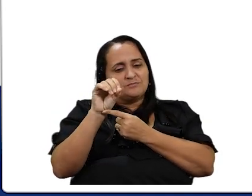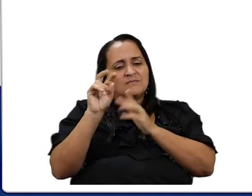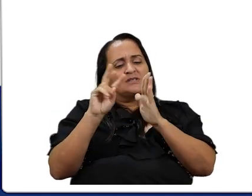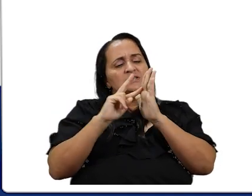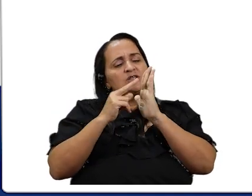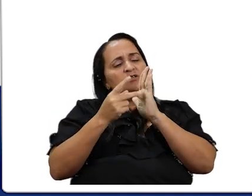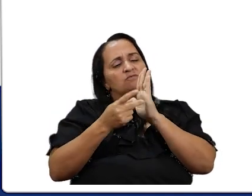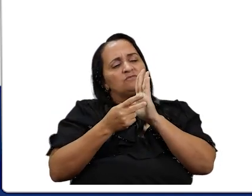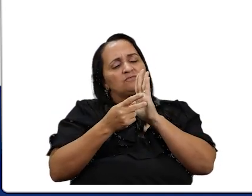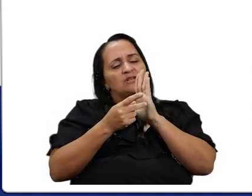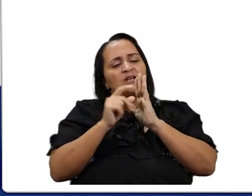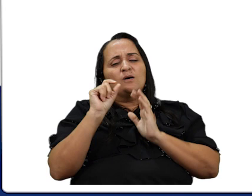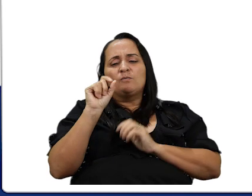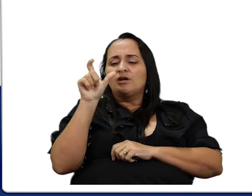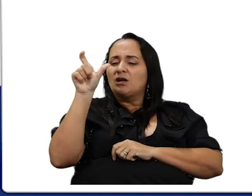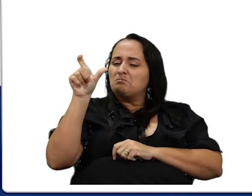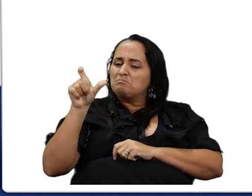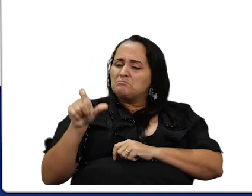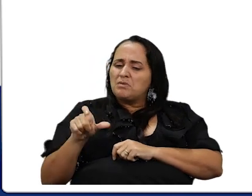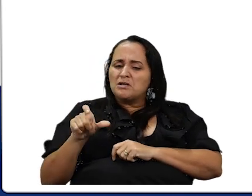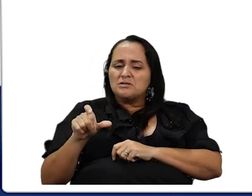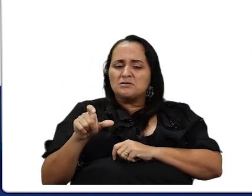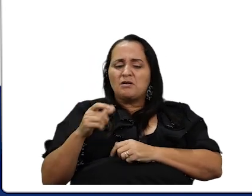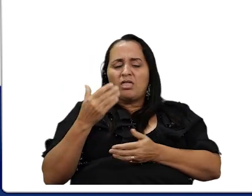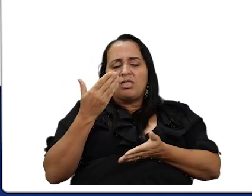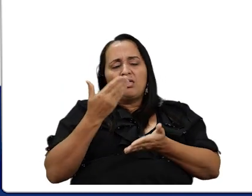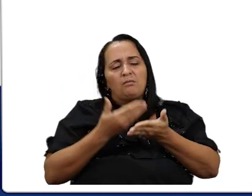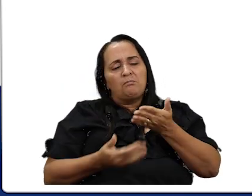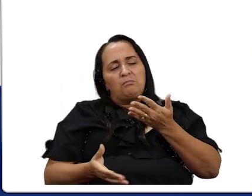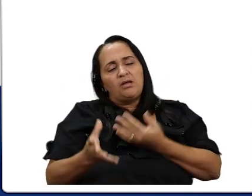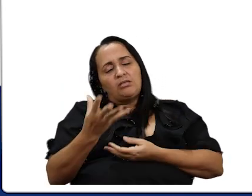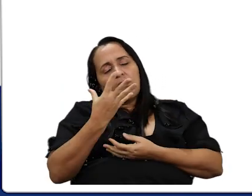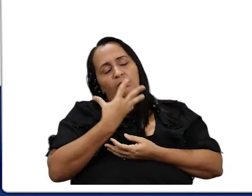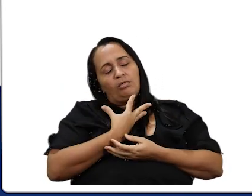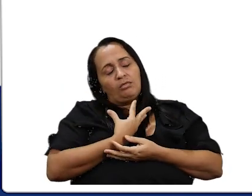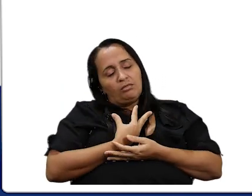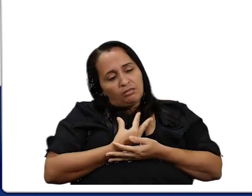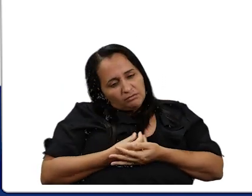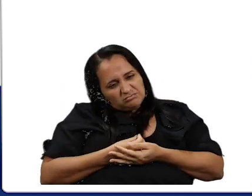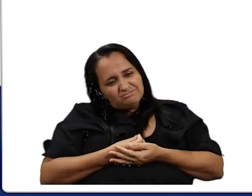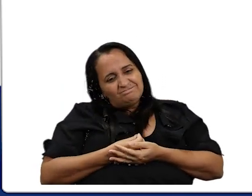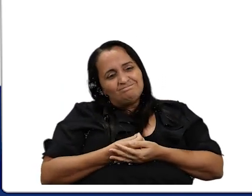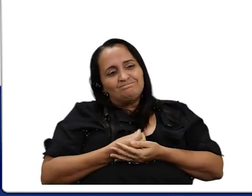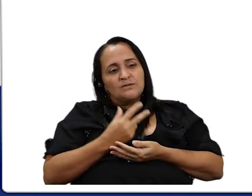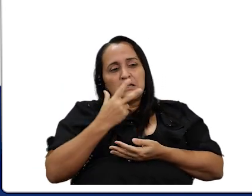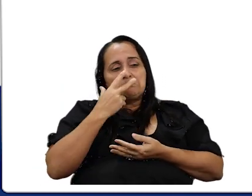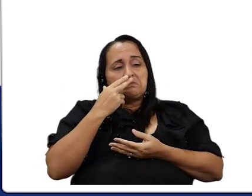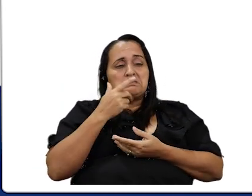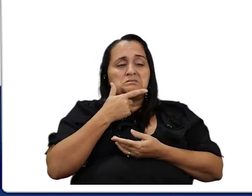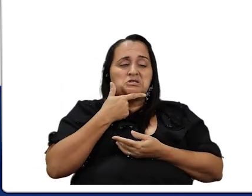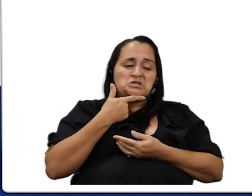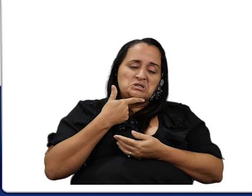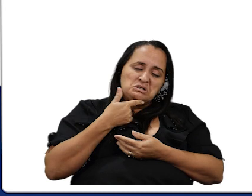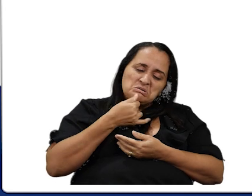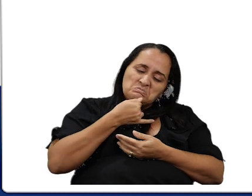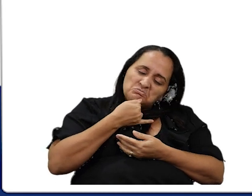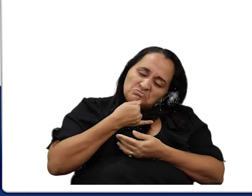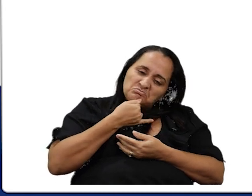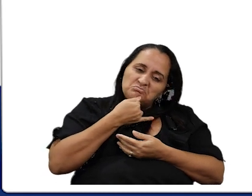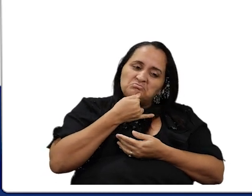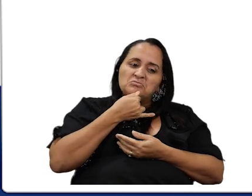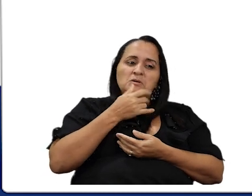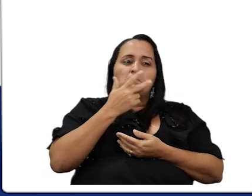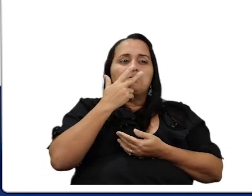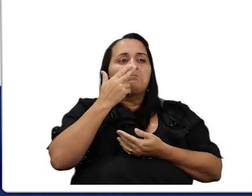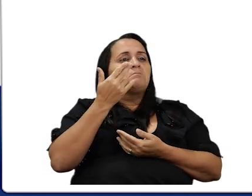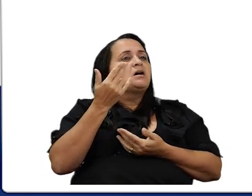Esmorecido quer dizer aquele que esmoreceu, que perdeu o ânimo. Tipo assim, ficou desanimado. Que